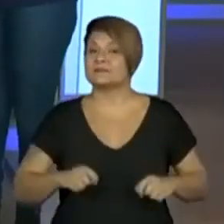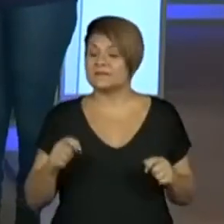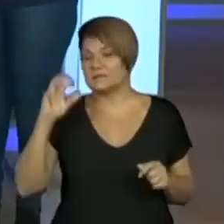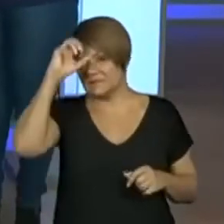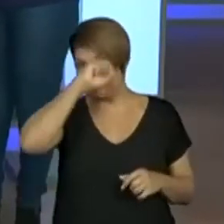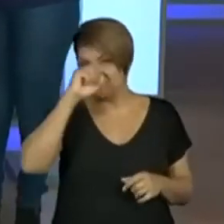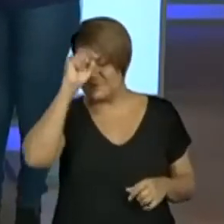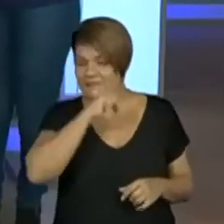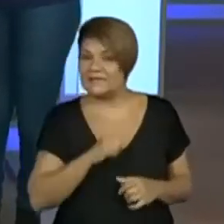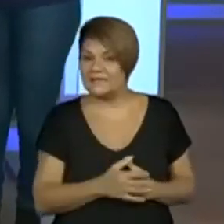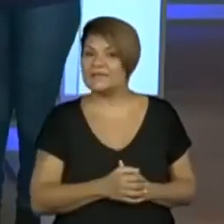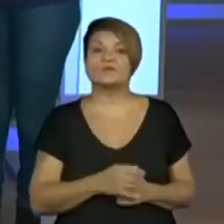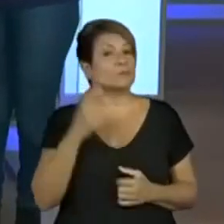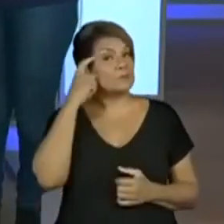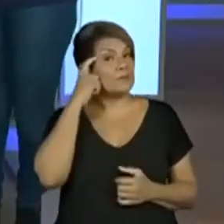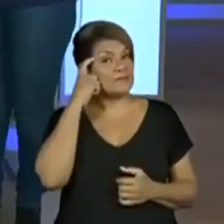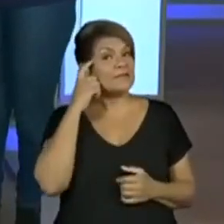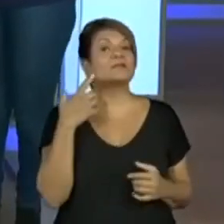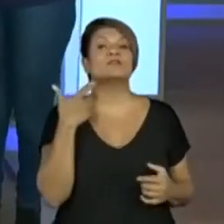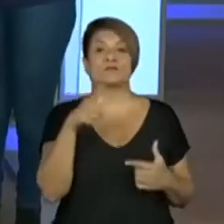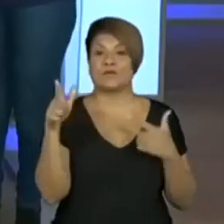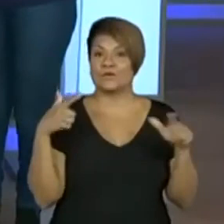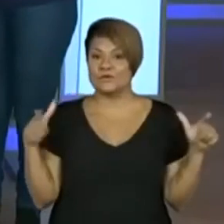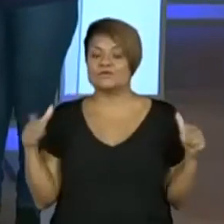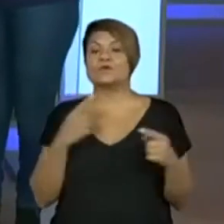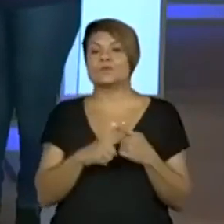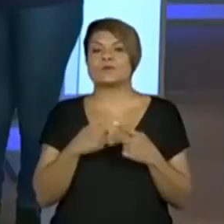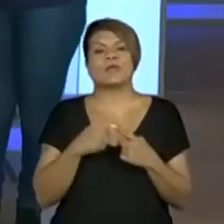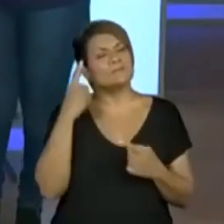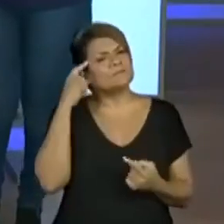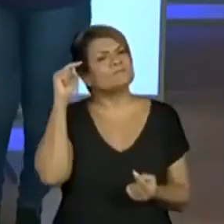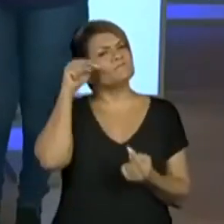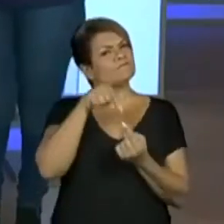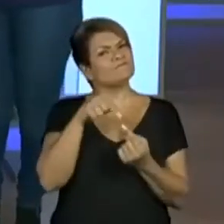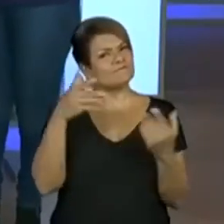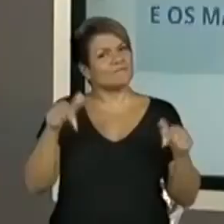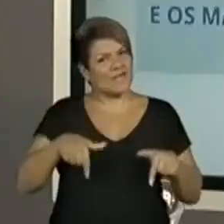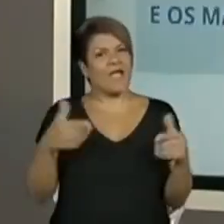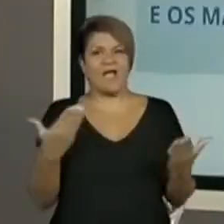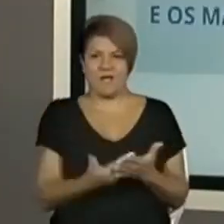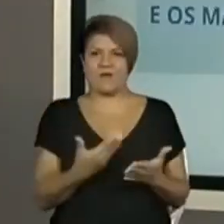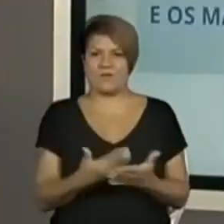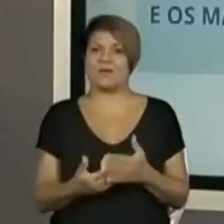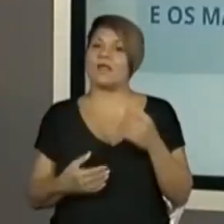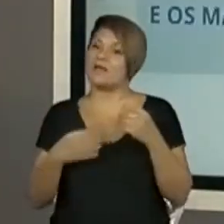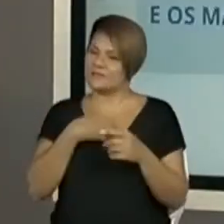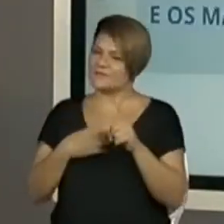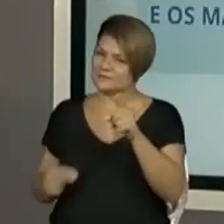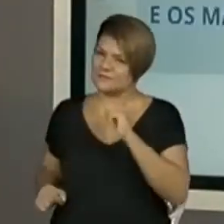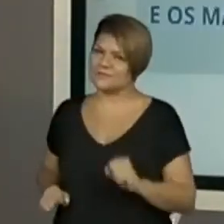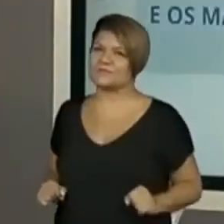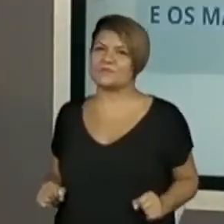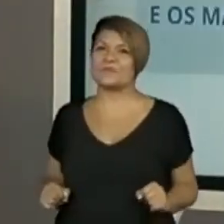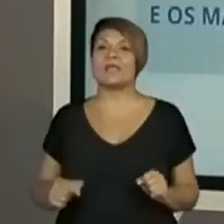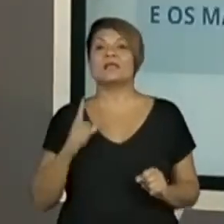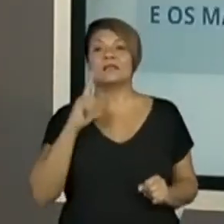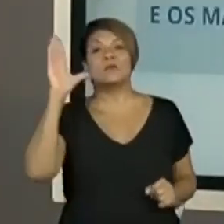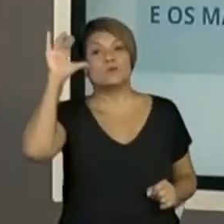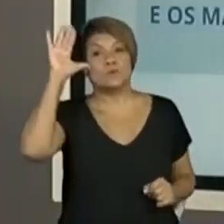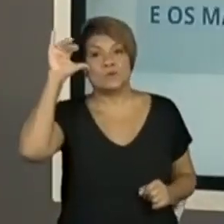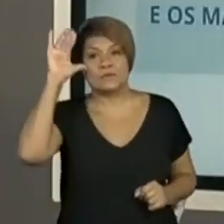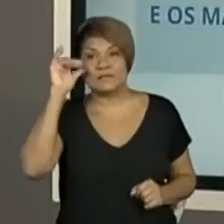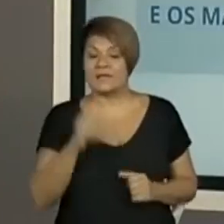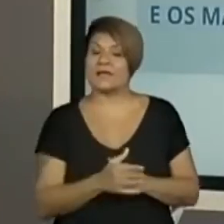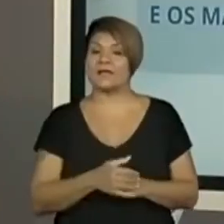aprendendo e depois pensando em outras porque a intenção dessa aula que não sabe é isso mesmo que vocês tenham curiosidade depois de